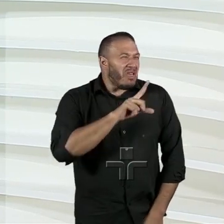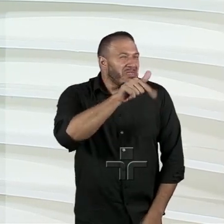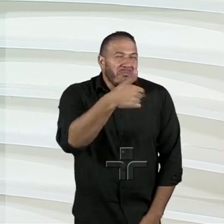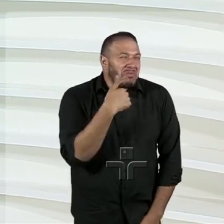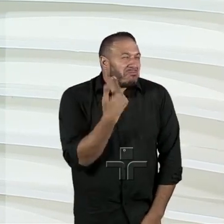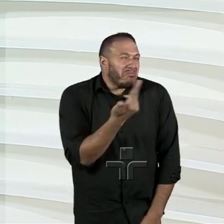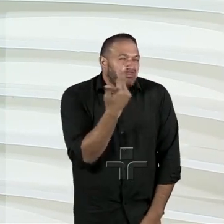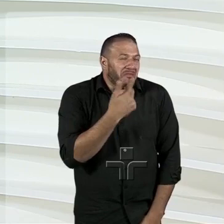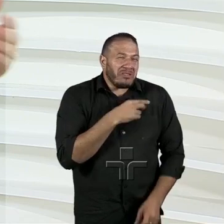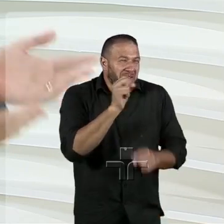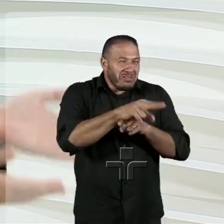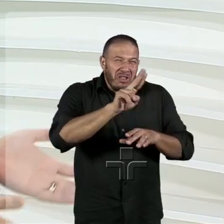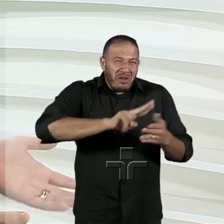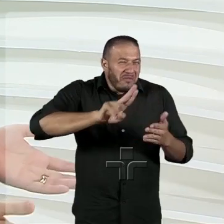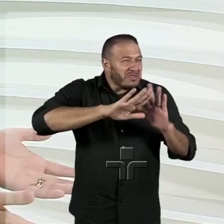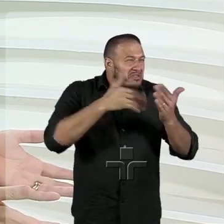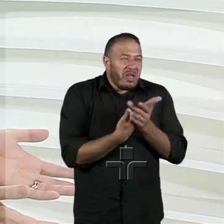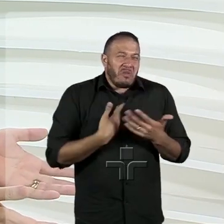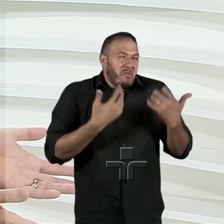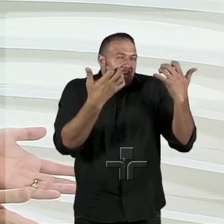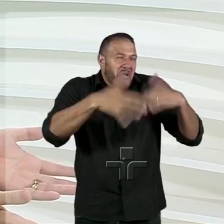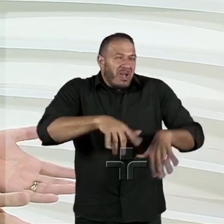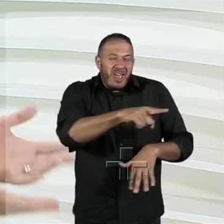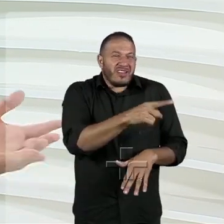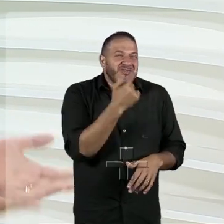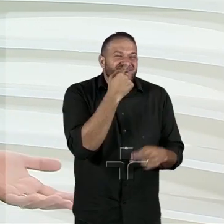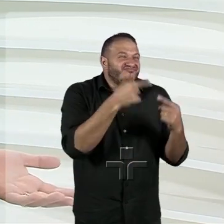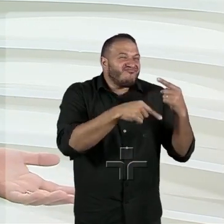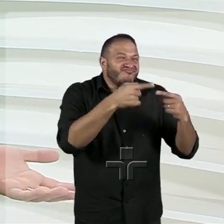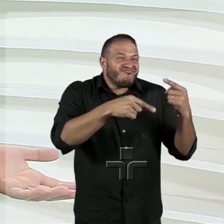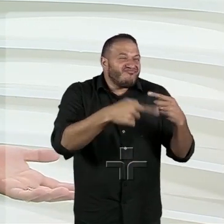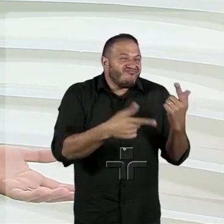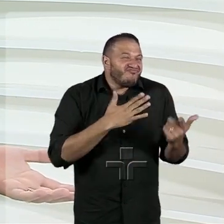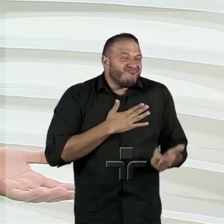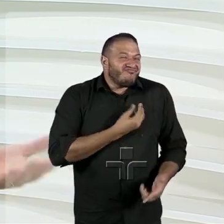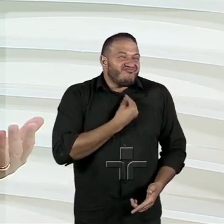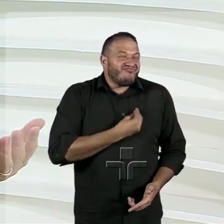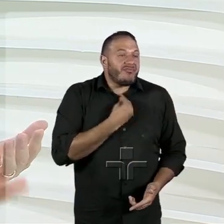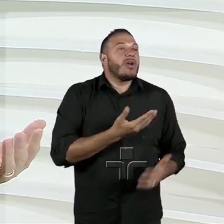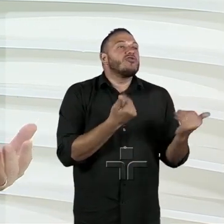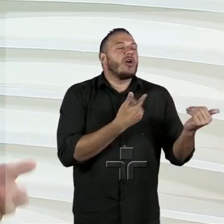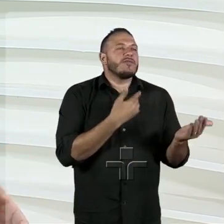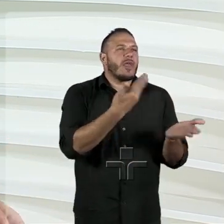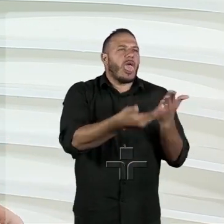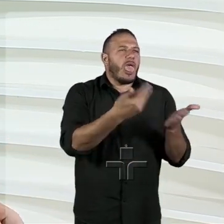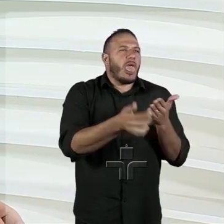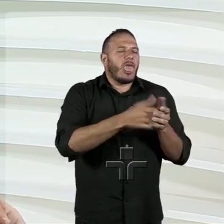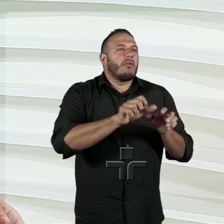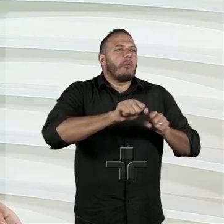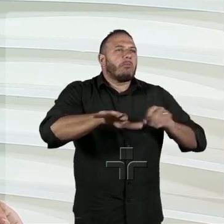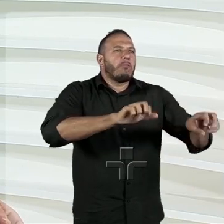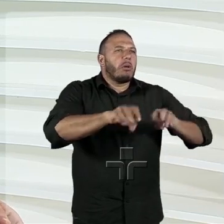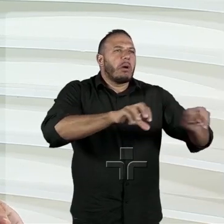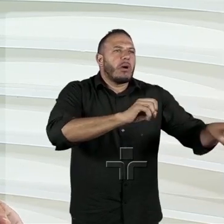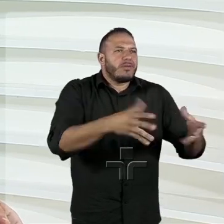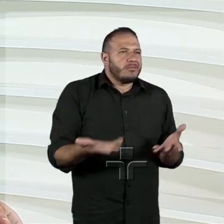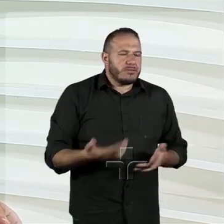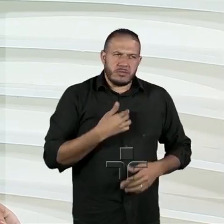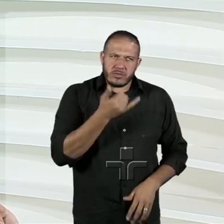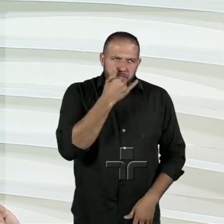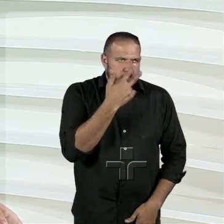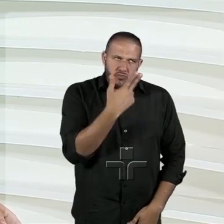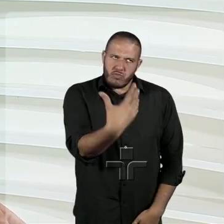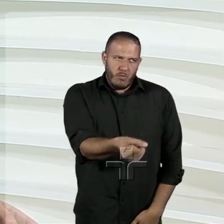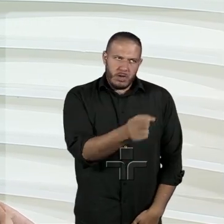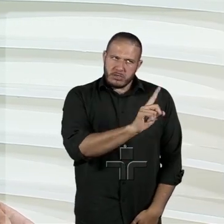não quero ir para a universidade e essa escola não está fazendo sentido. E nós estamos perdendo o jovem. A única coisa que eu não aceito nesse debate é que a